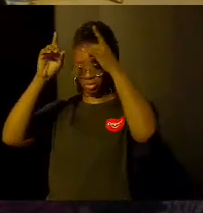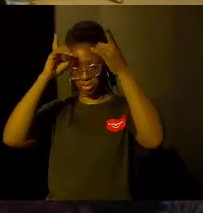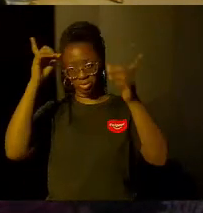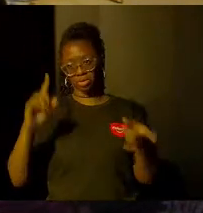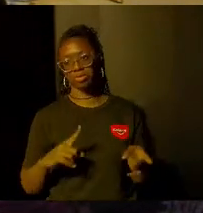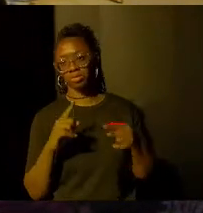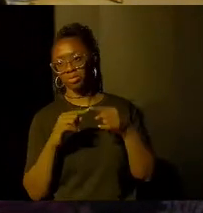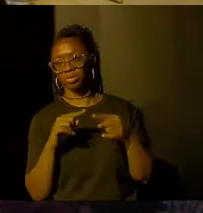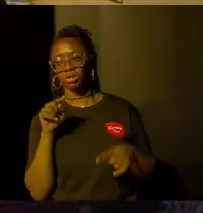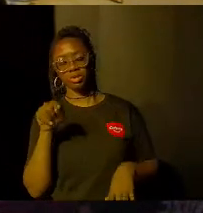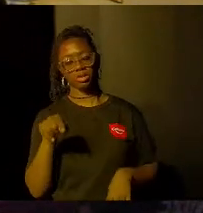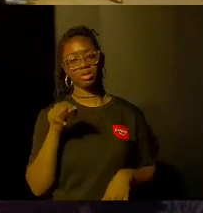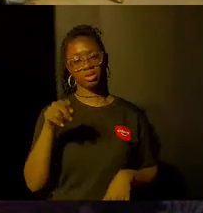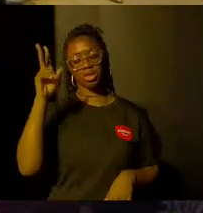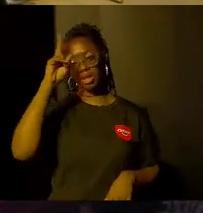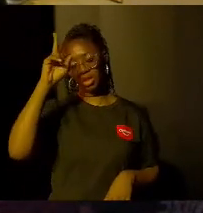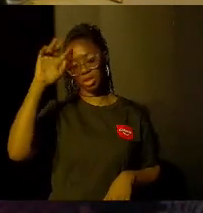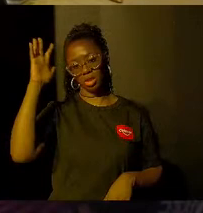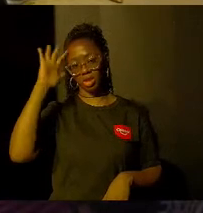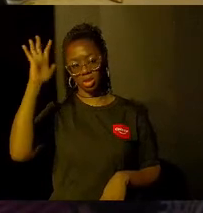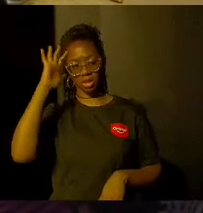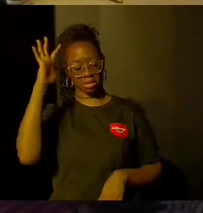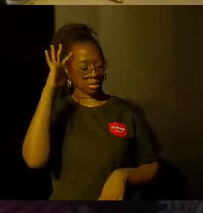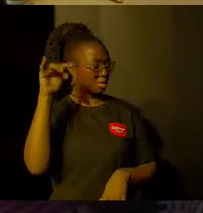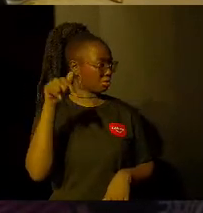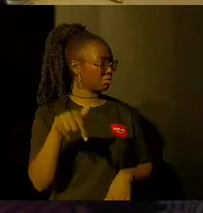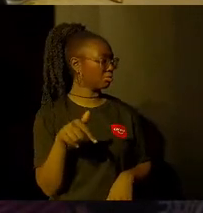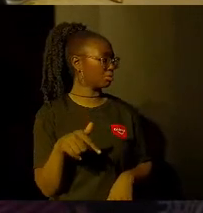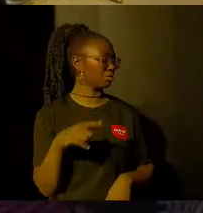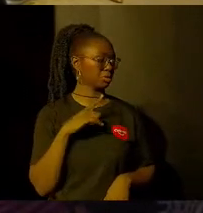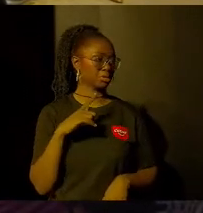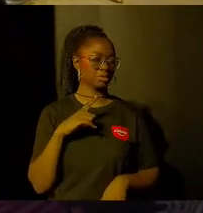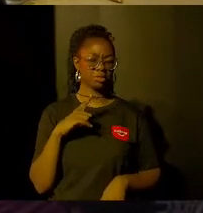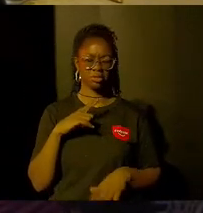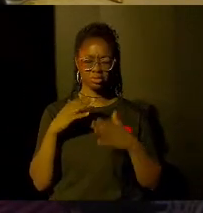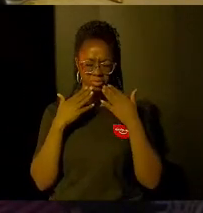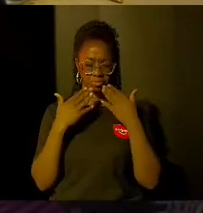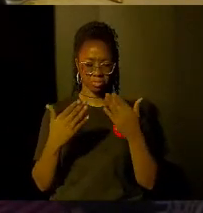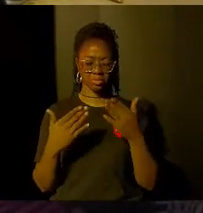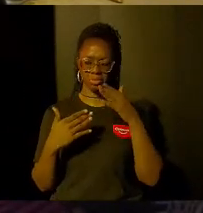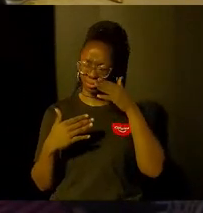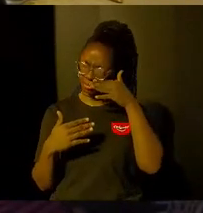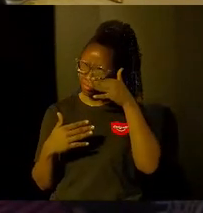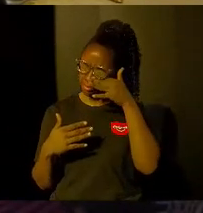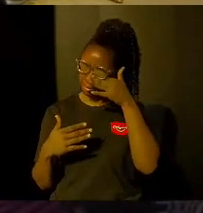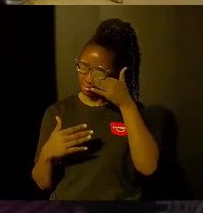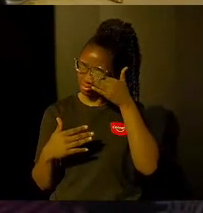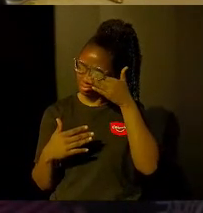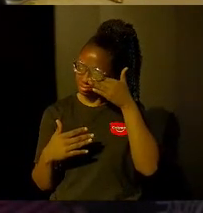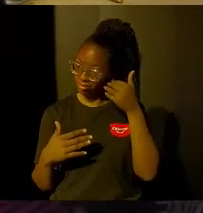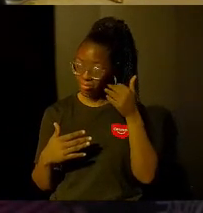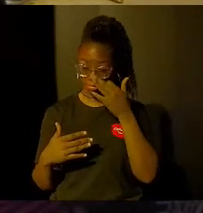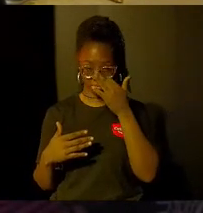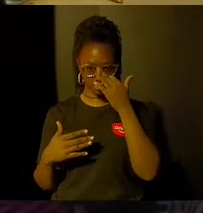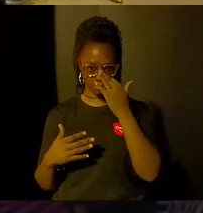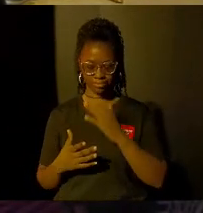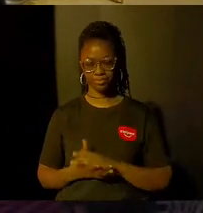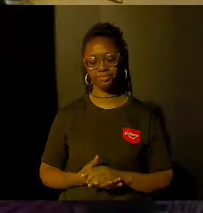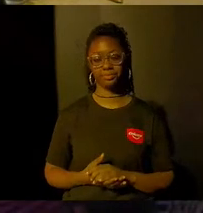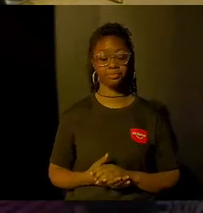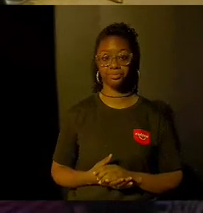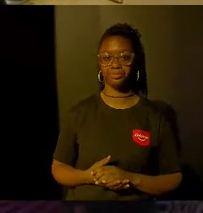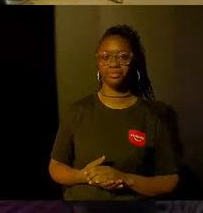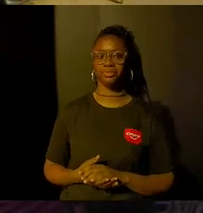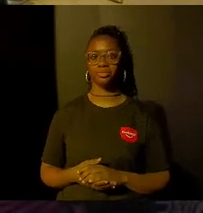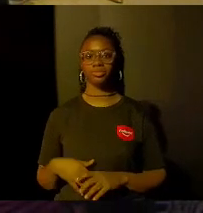que a sua lembrança arqueológica está te apresentando não é Ou seja a gente está